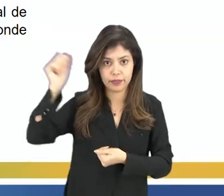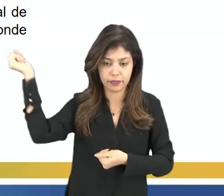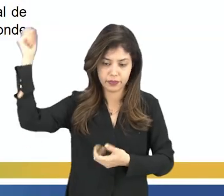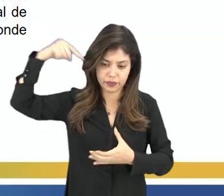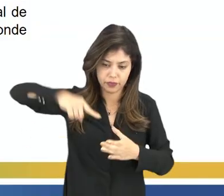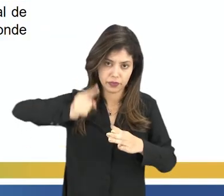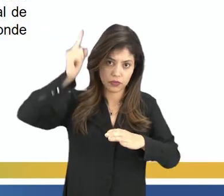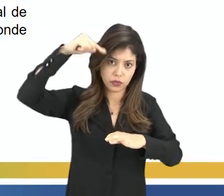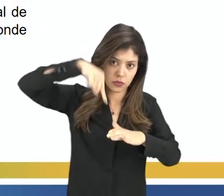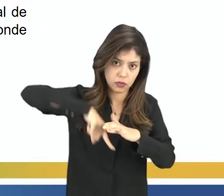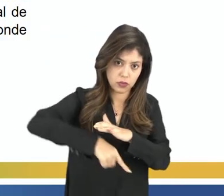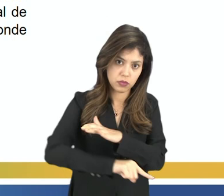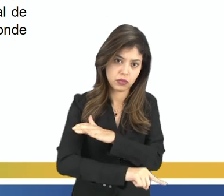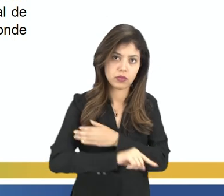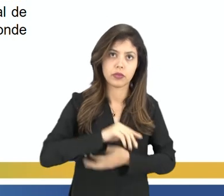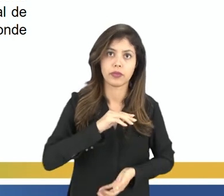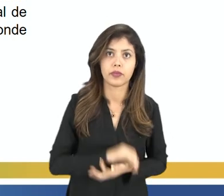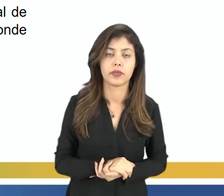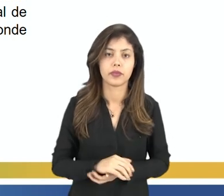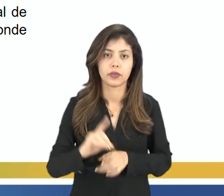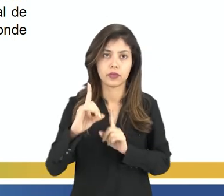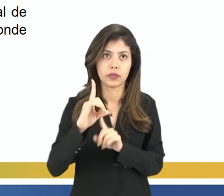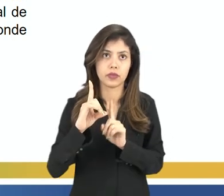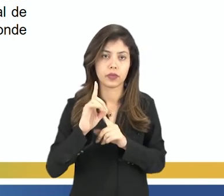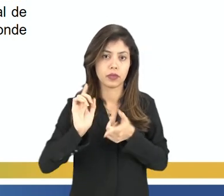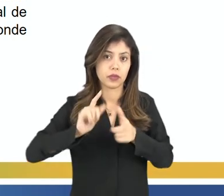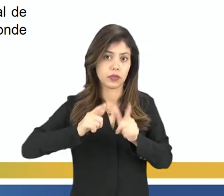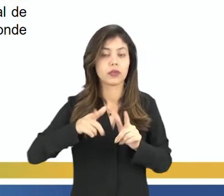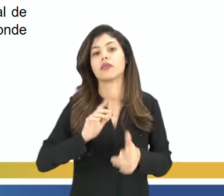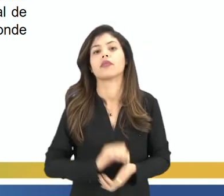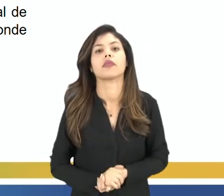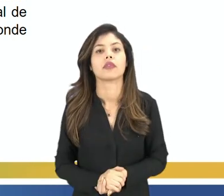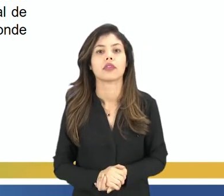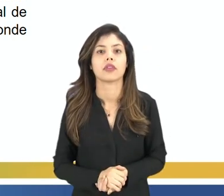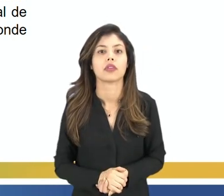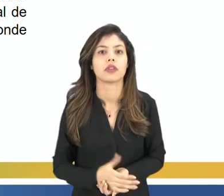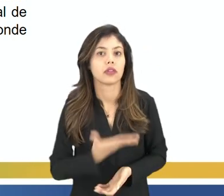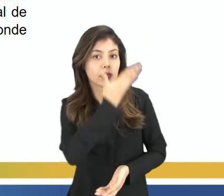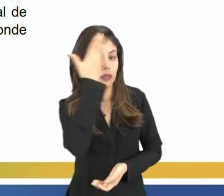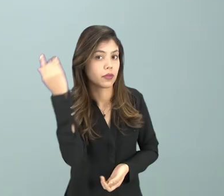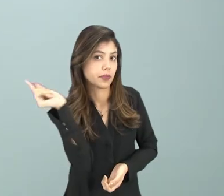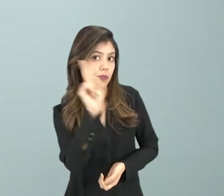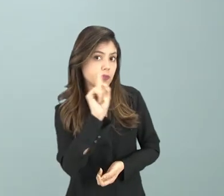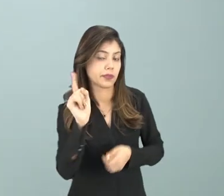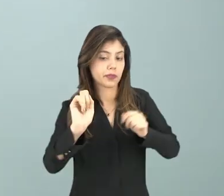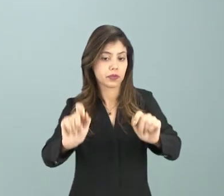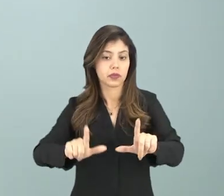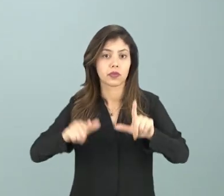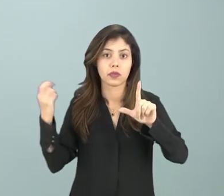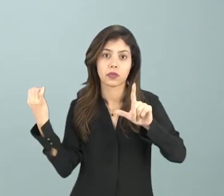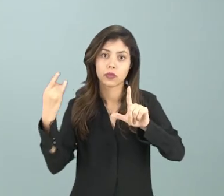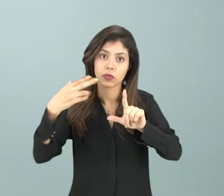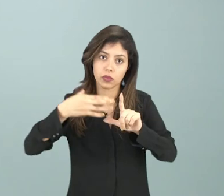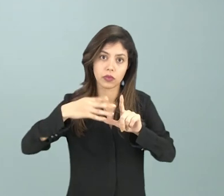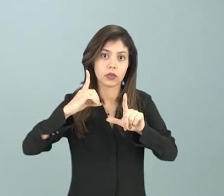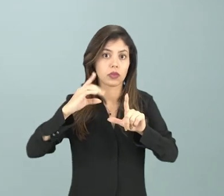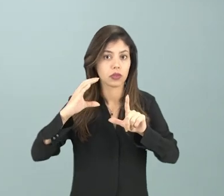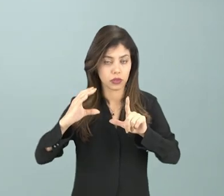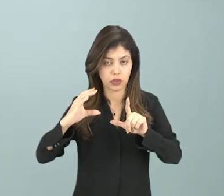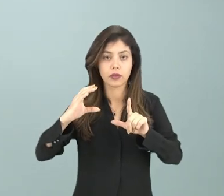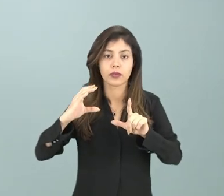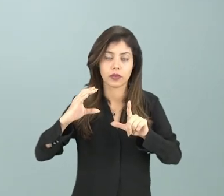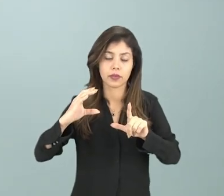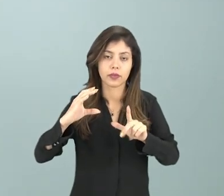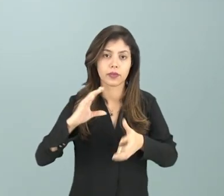resposta correta letra D tranquilo galerinha não deixem de acessar mais